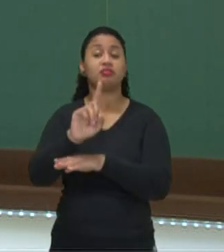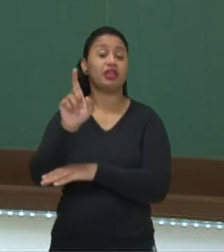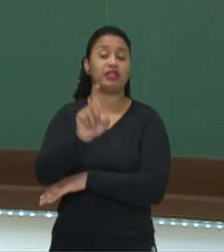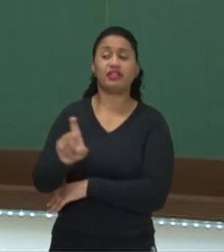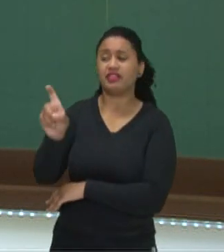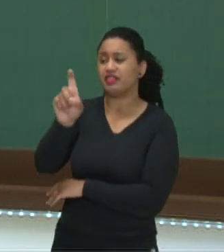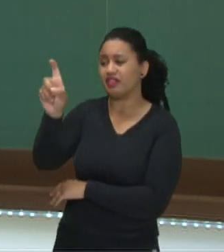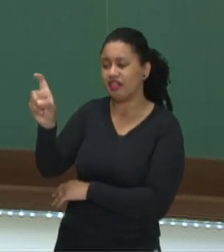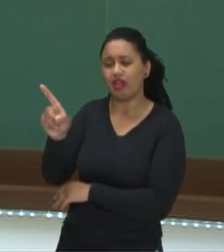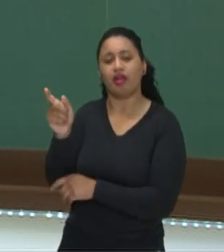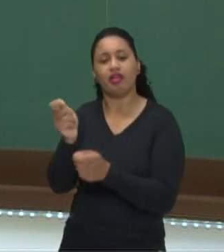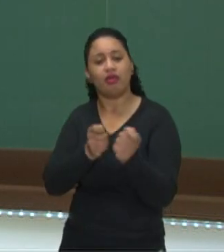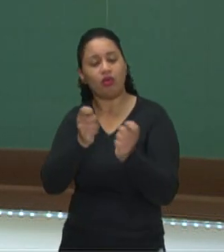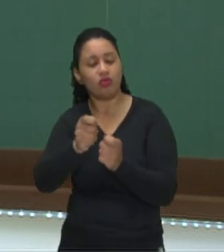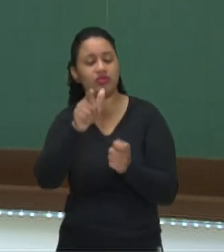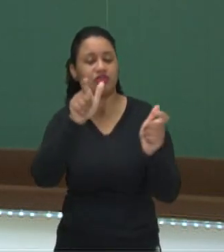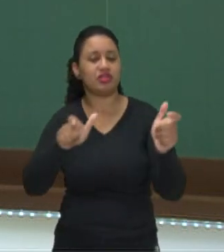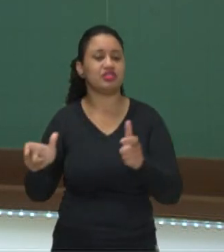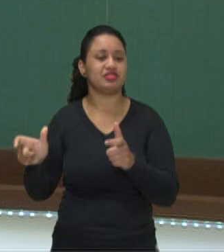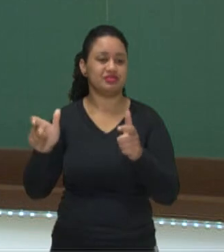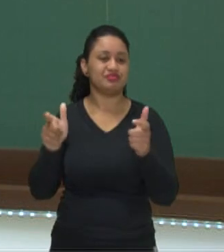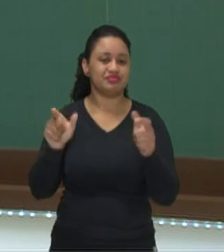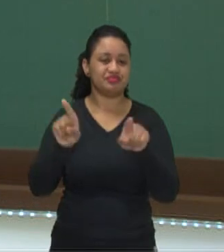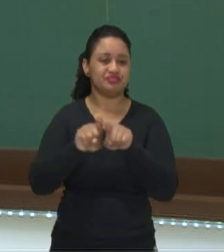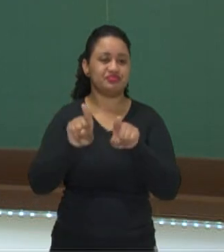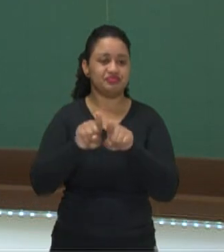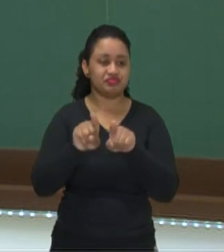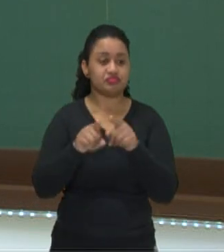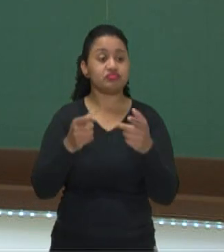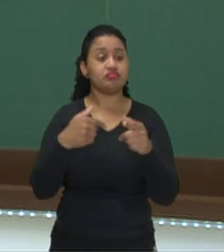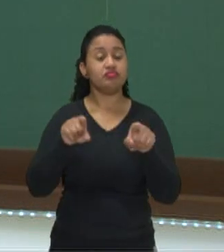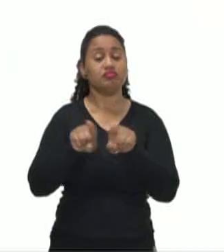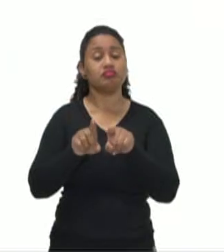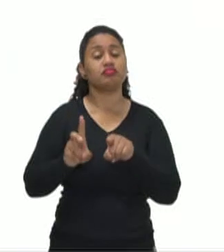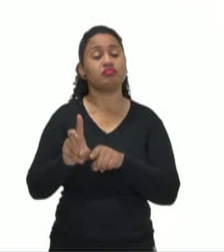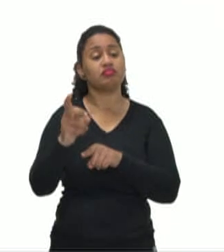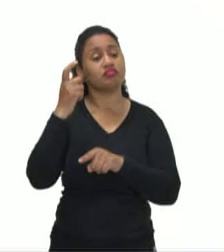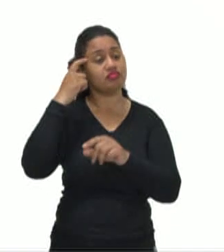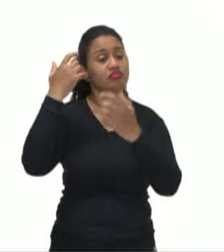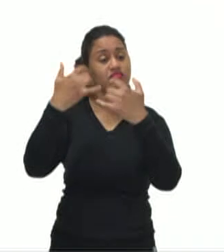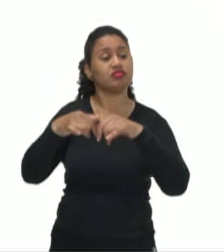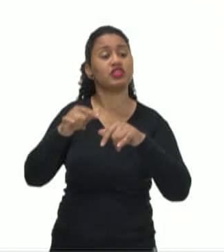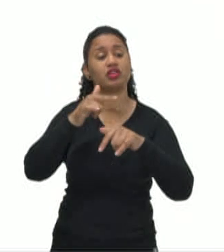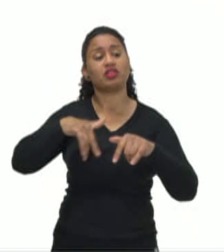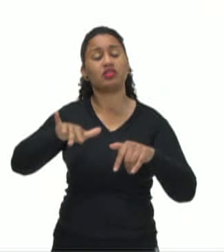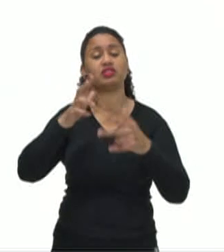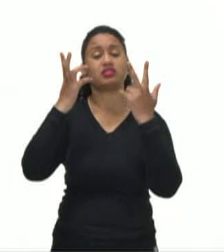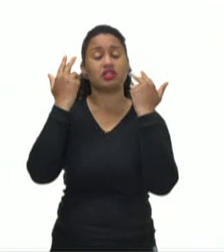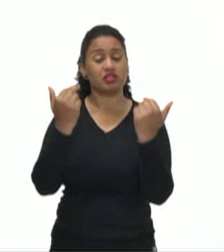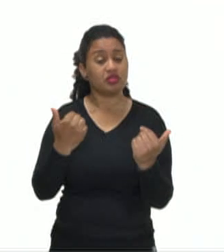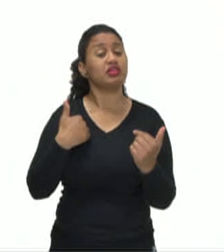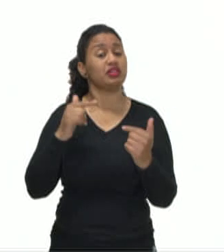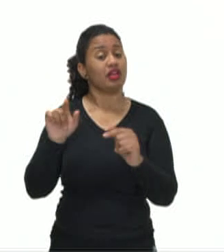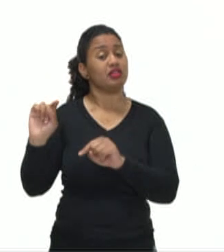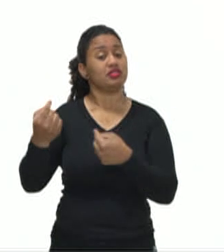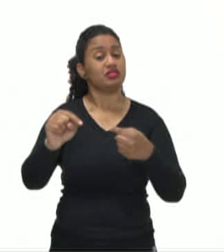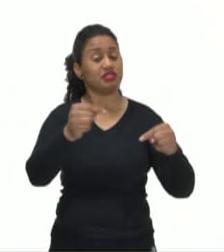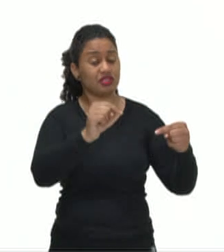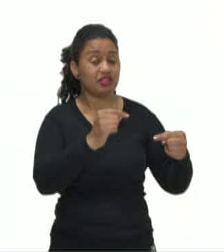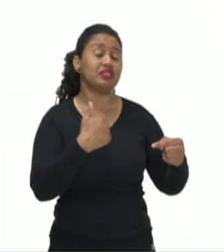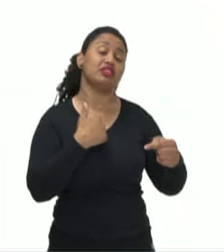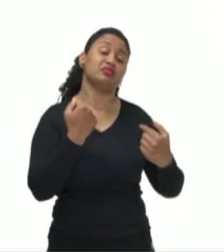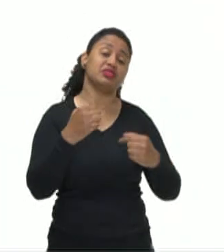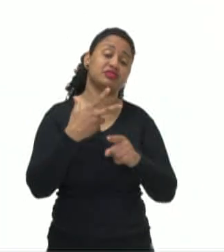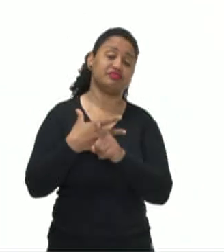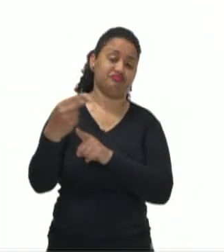esse controle desse meio ambiente, né? E sempre pensar nas forças da natureza que vão ser desafios a serem